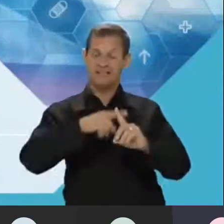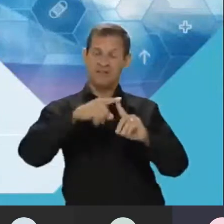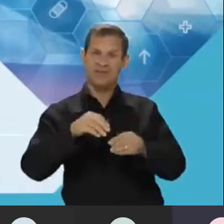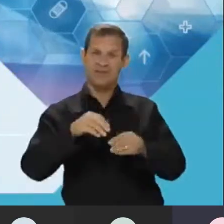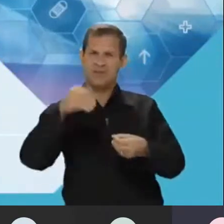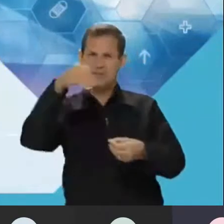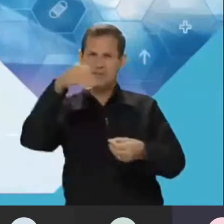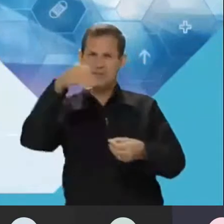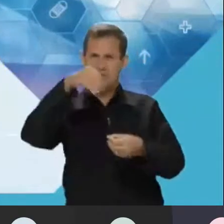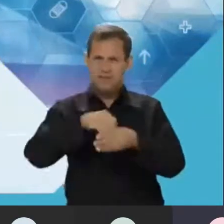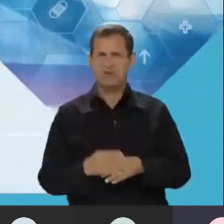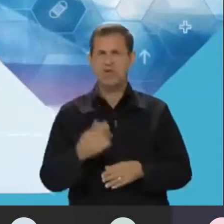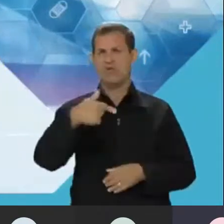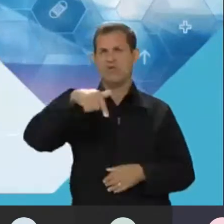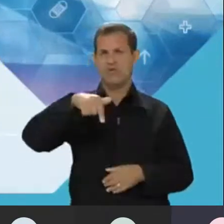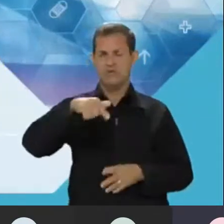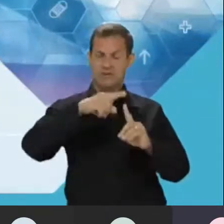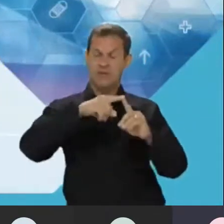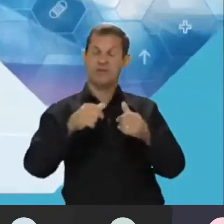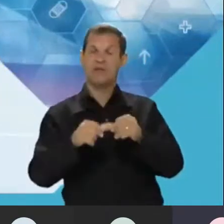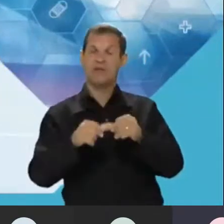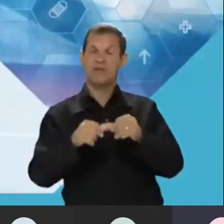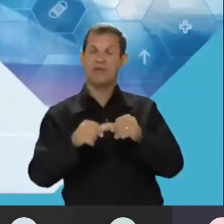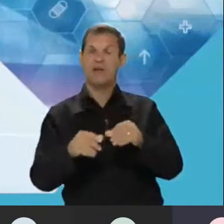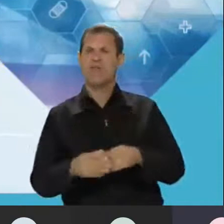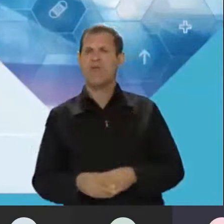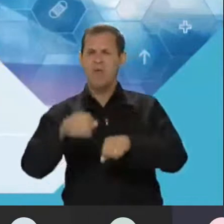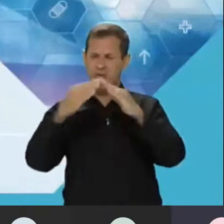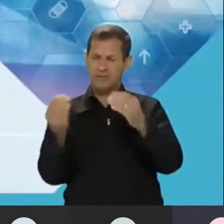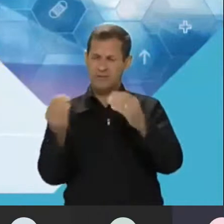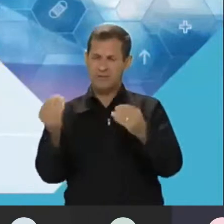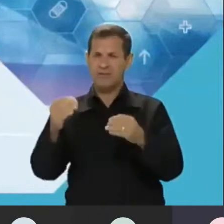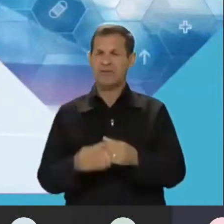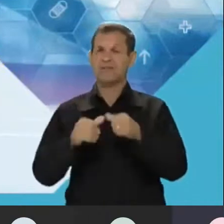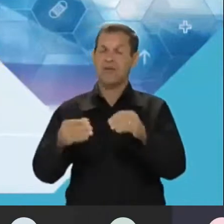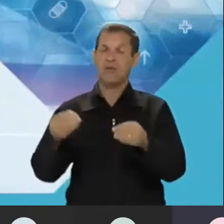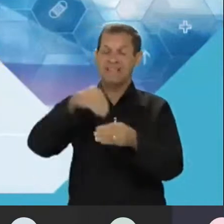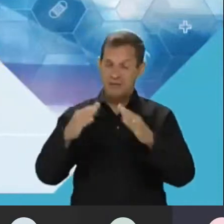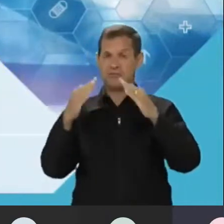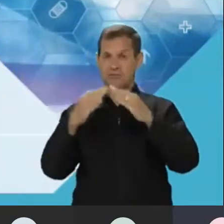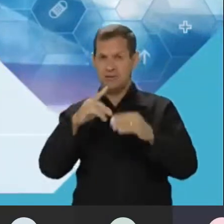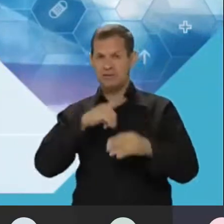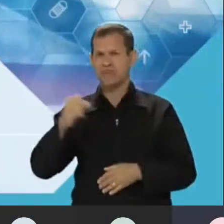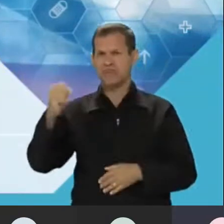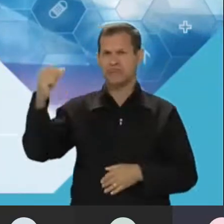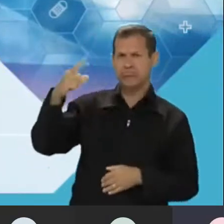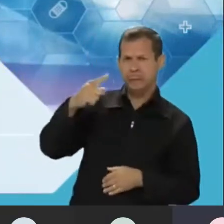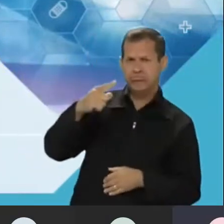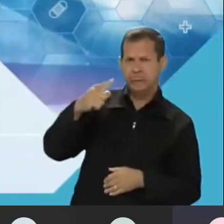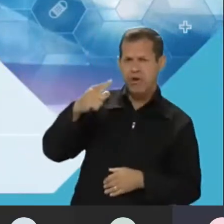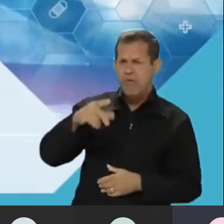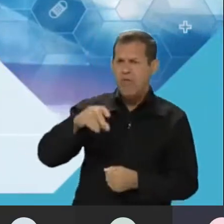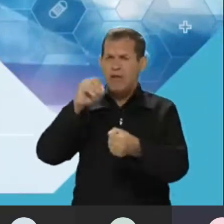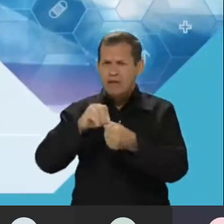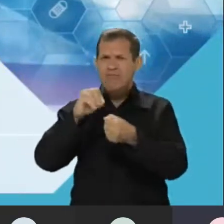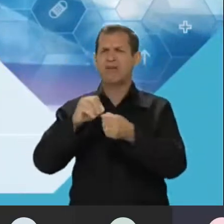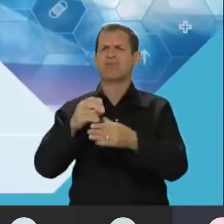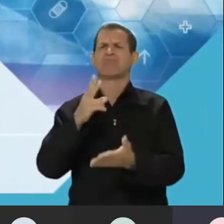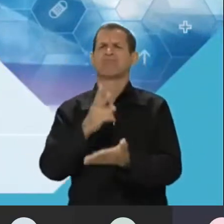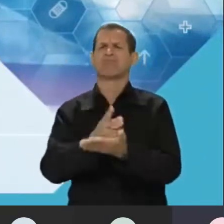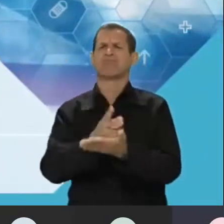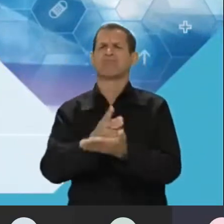Parte do calor que estava aqui fora foi transmitido para o ambiente interno. Então nós temos aqui o Sol, que tem essa radiação solar que